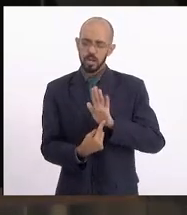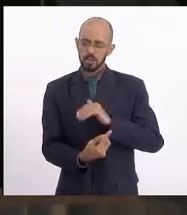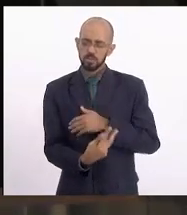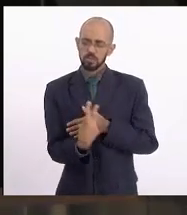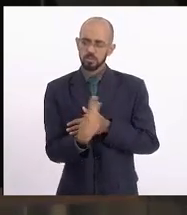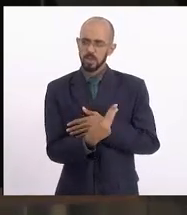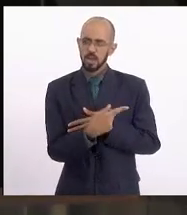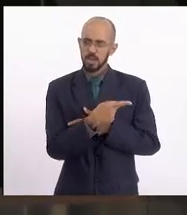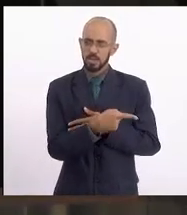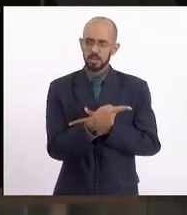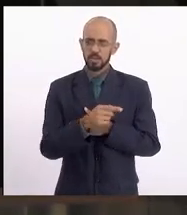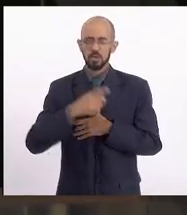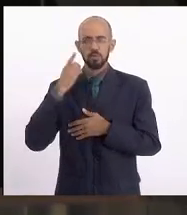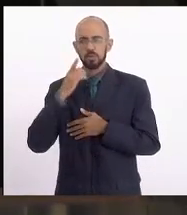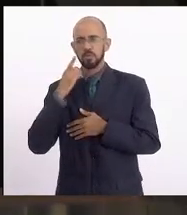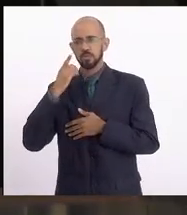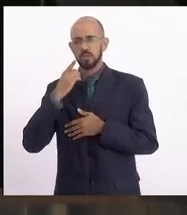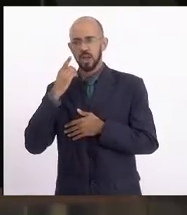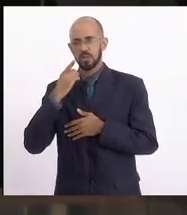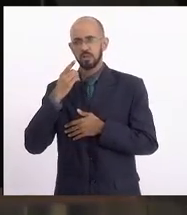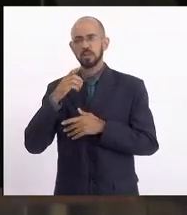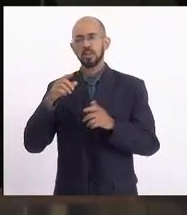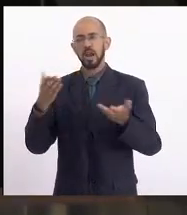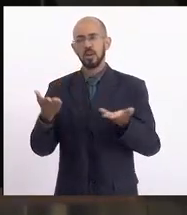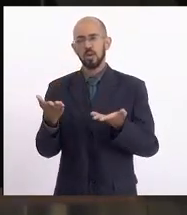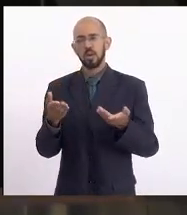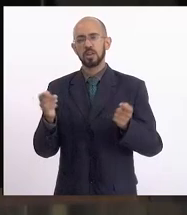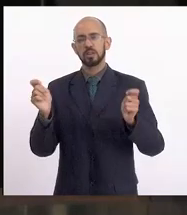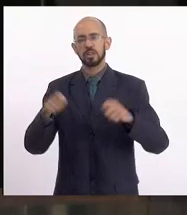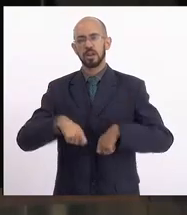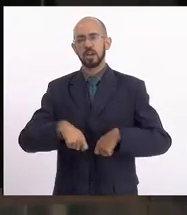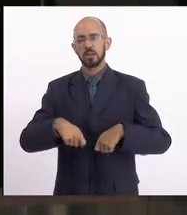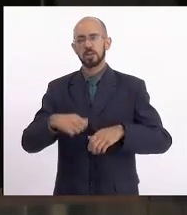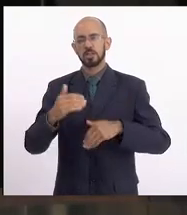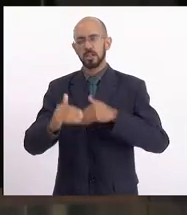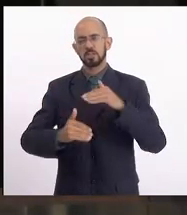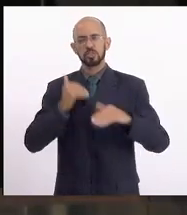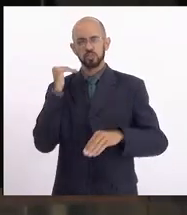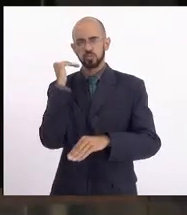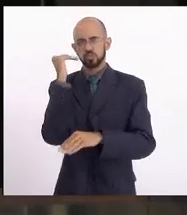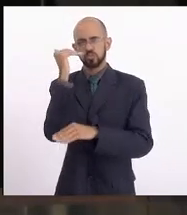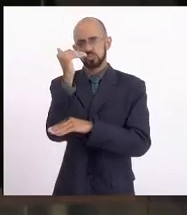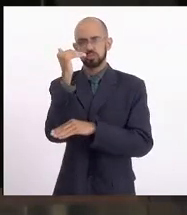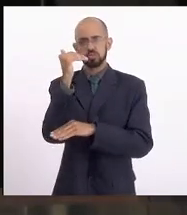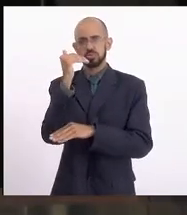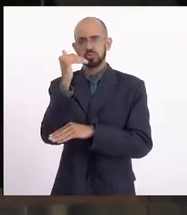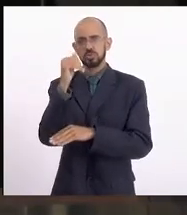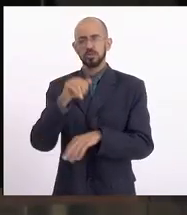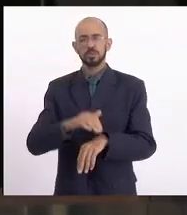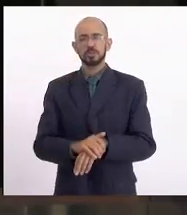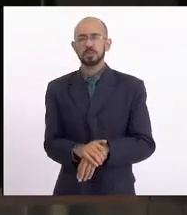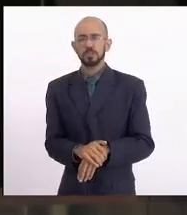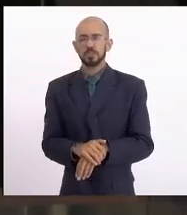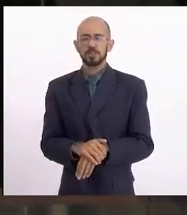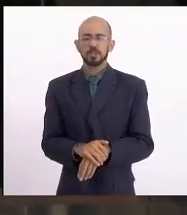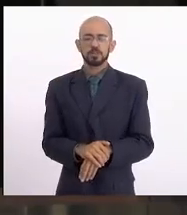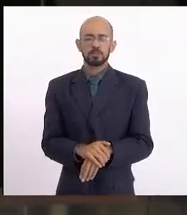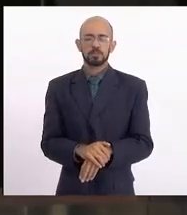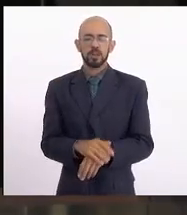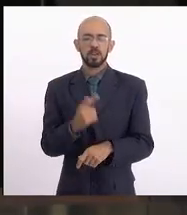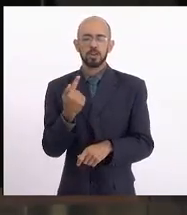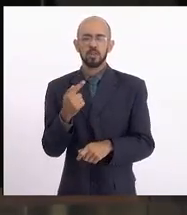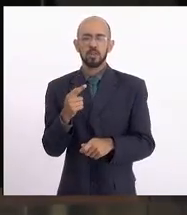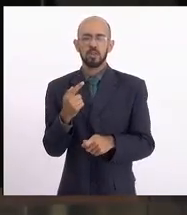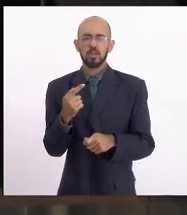em plenário como deputado, ele terá condições de dar a volta por cima e fazer uma travessia bonita na governança do município